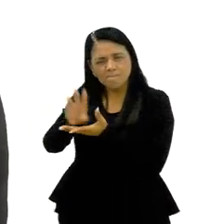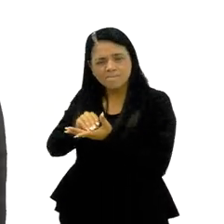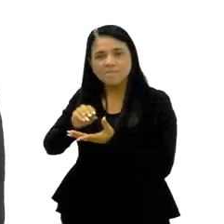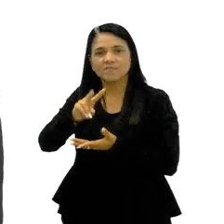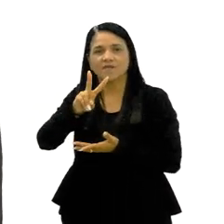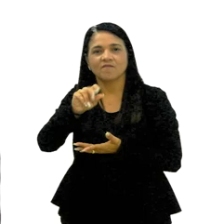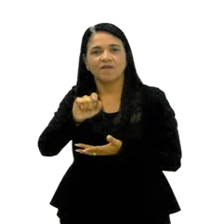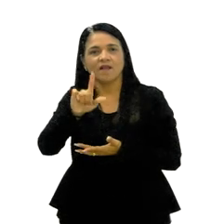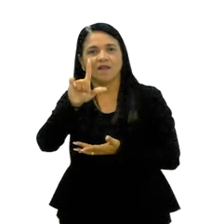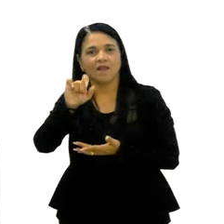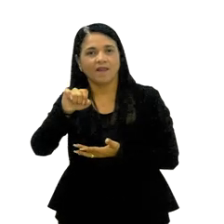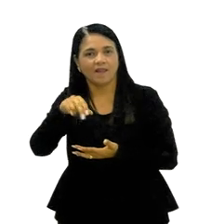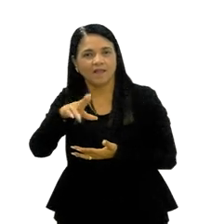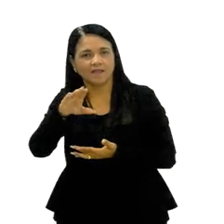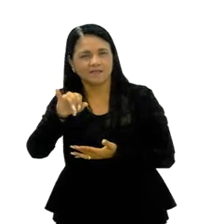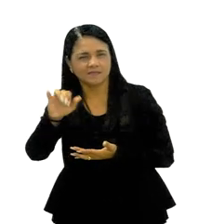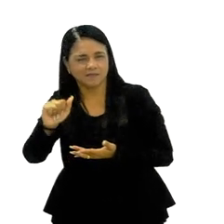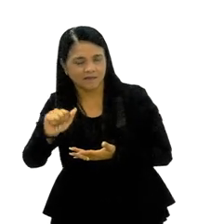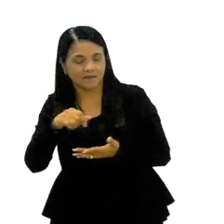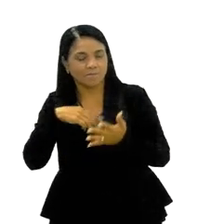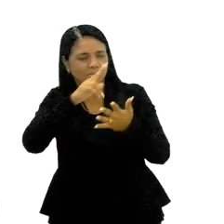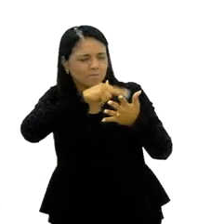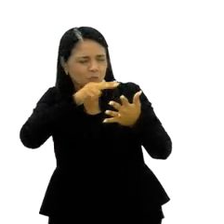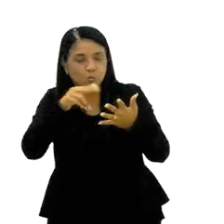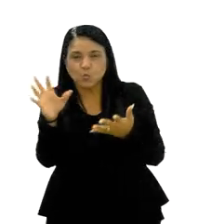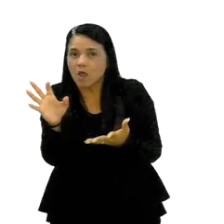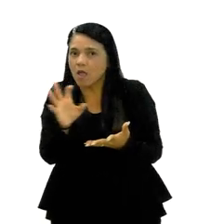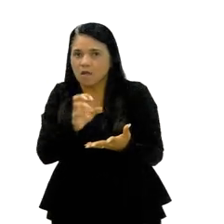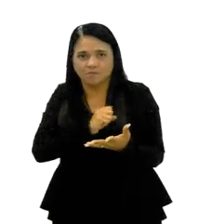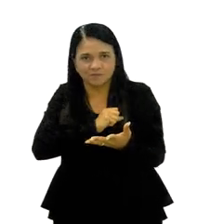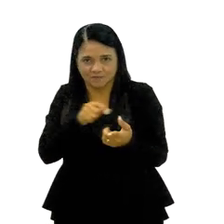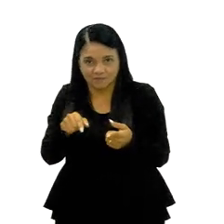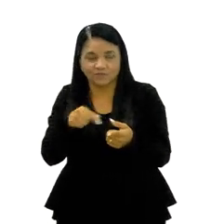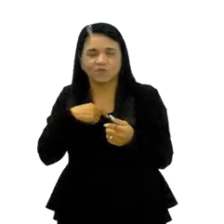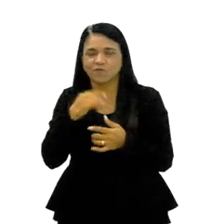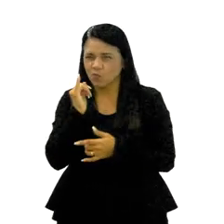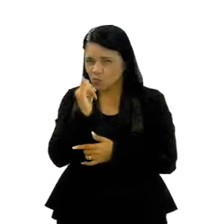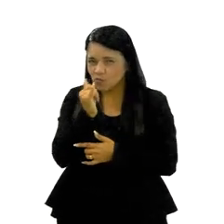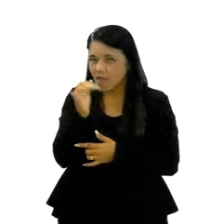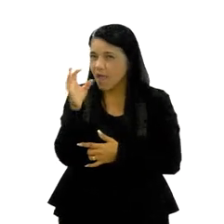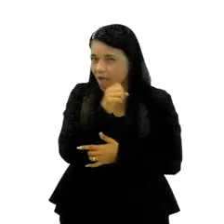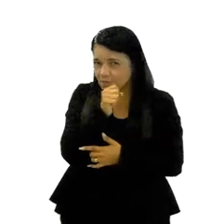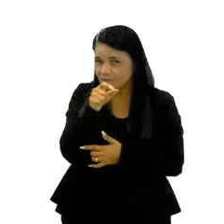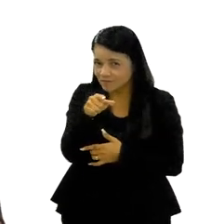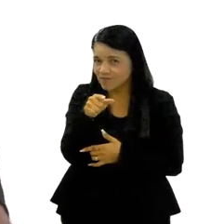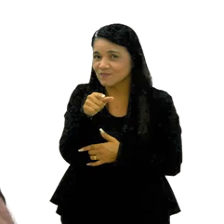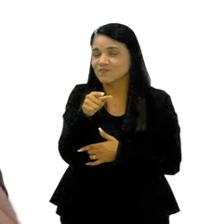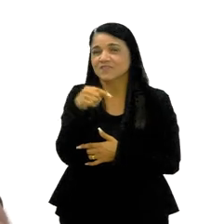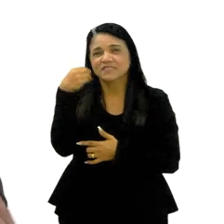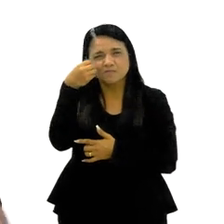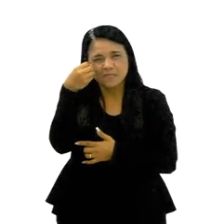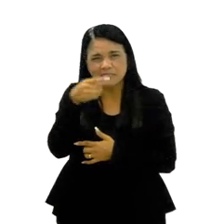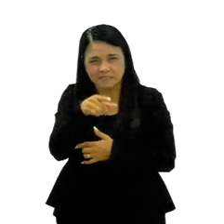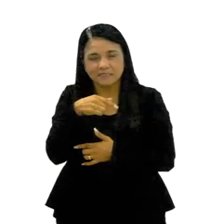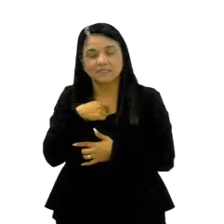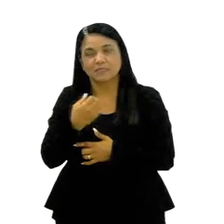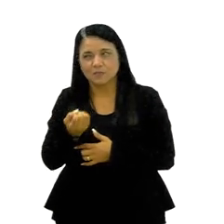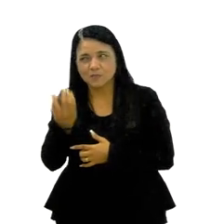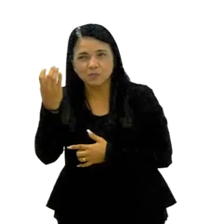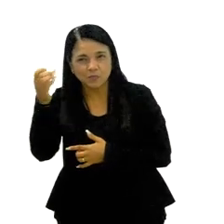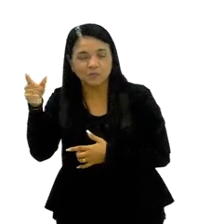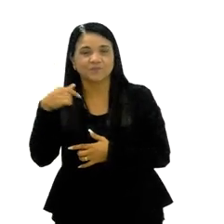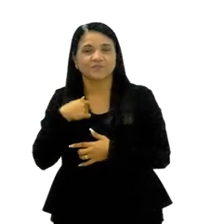Assim, aquela pintura que eles fazem é apaixonante. Eu vou contar um fato aqui rápido, que é como é que a vida vai levando a gente para alguns lugares,